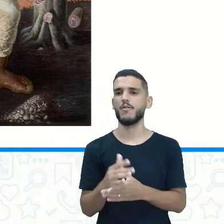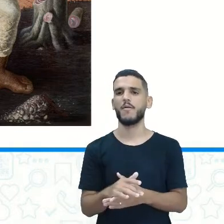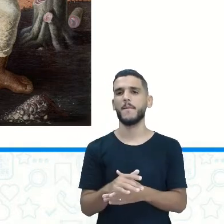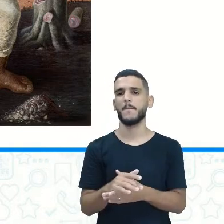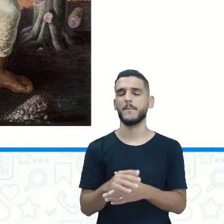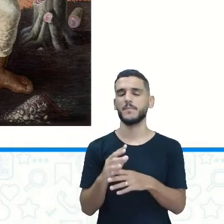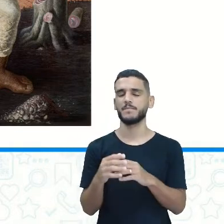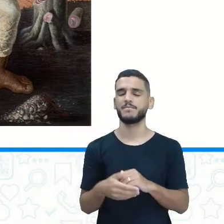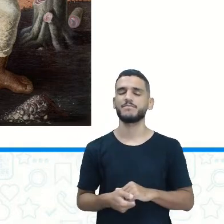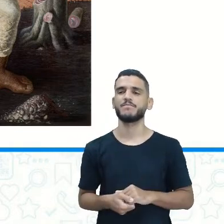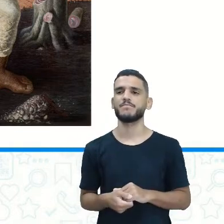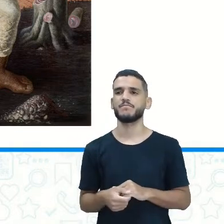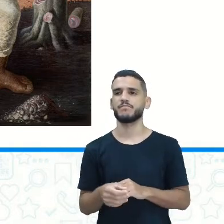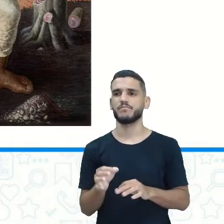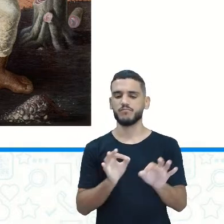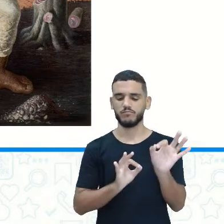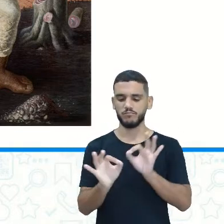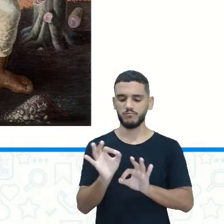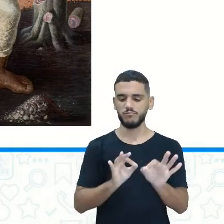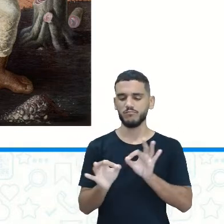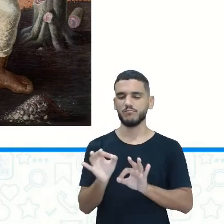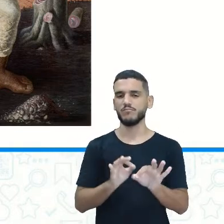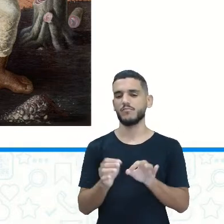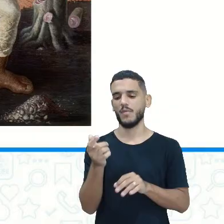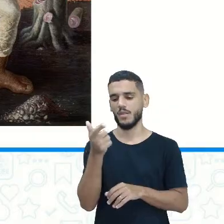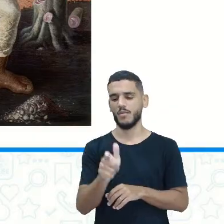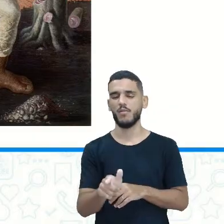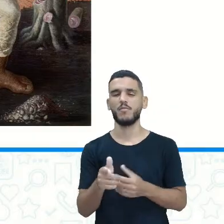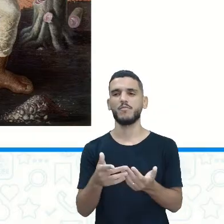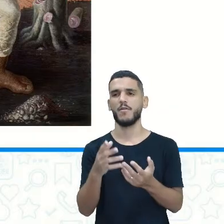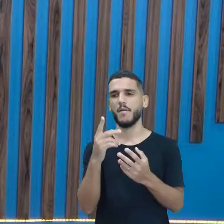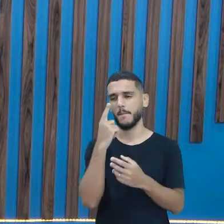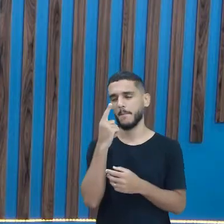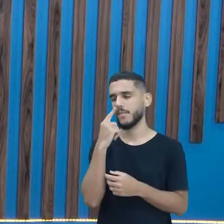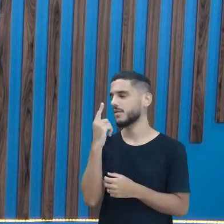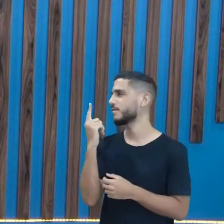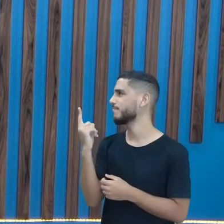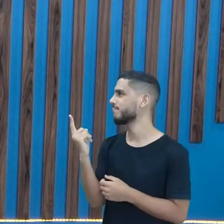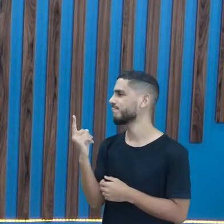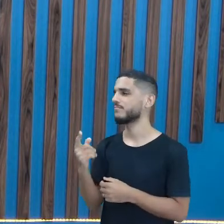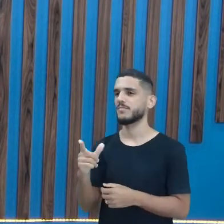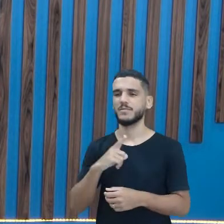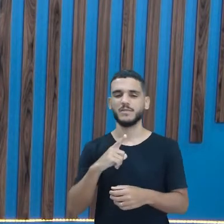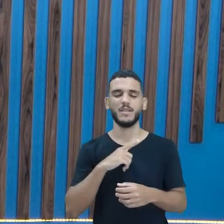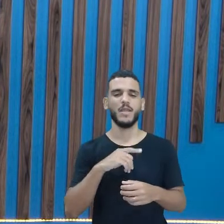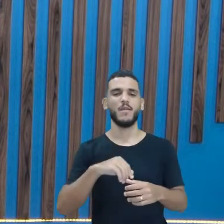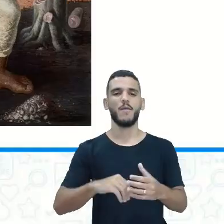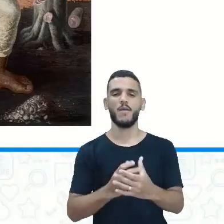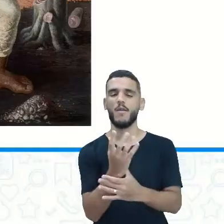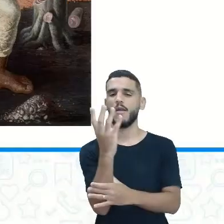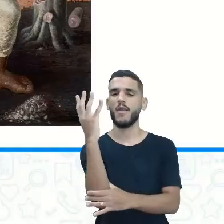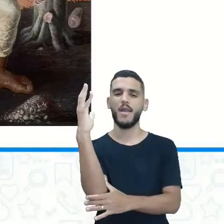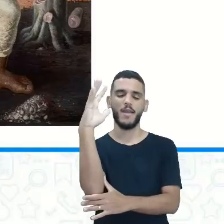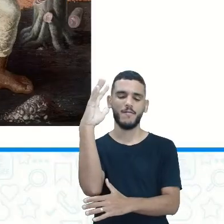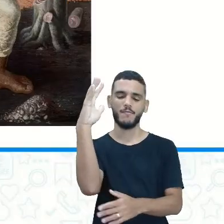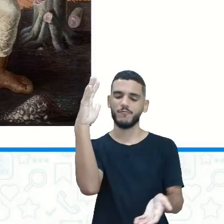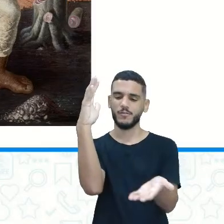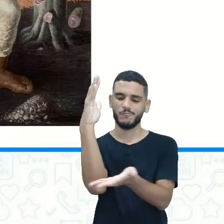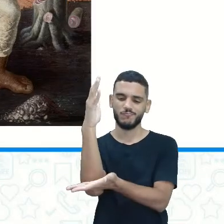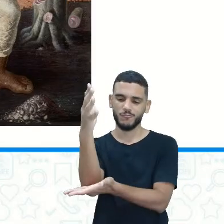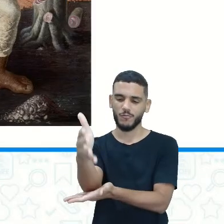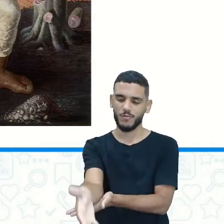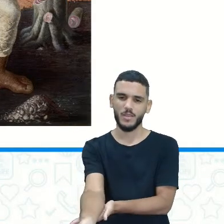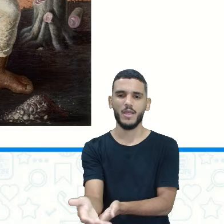antes e aí vai preparar nova terra. Você vê que tem uma parte aí, umas árvores cortadas, né? Então ele vai preparar essa terra para a